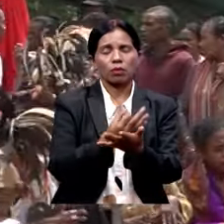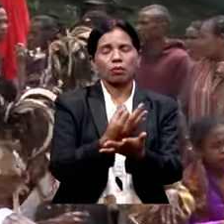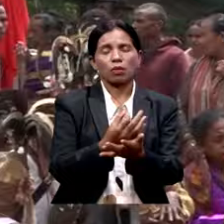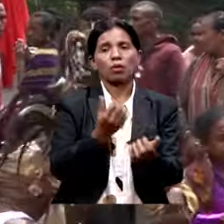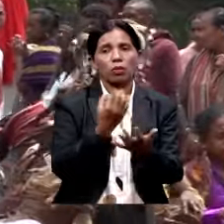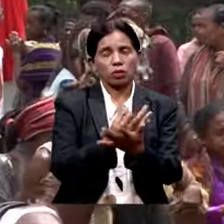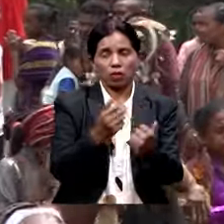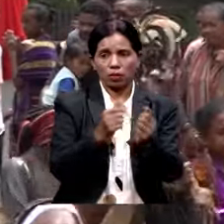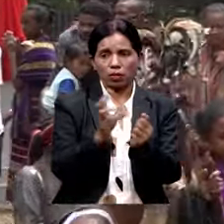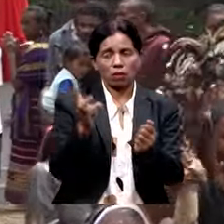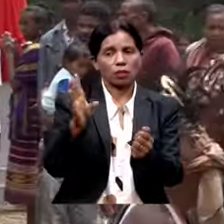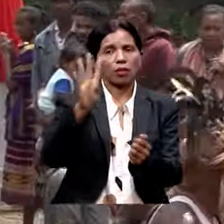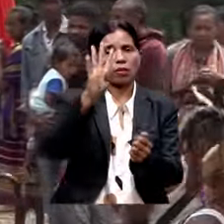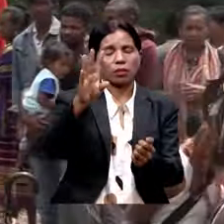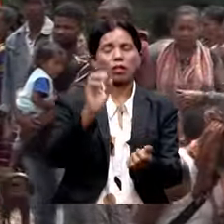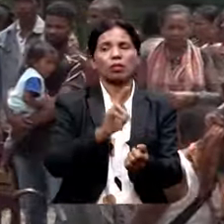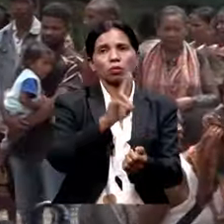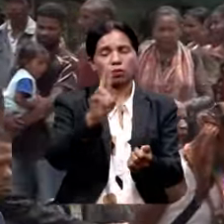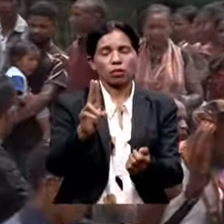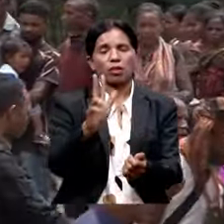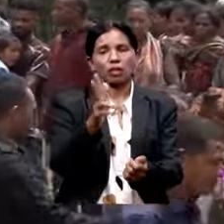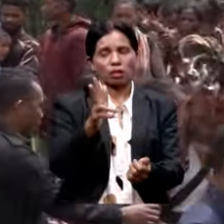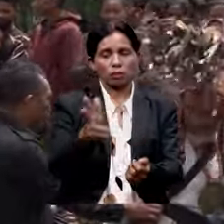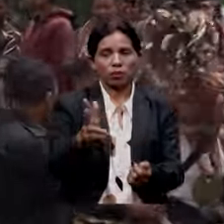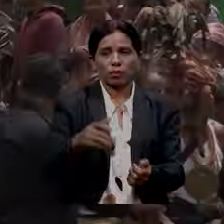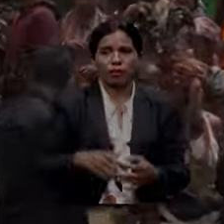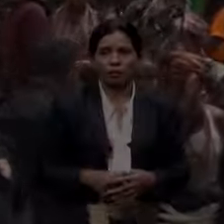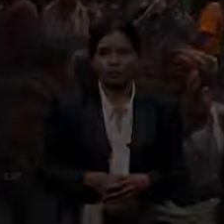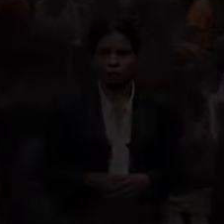executa ona toca com Nulo Ressen. A 10 semanas, Agustin da Costa, Ziemen.